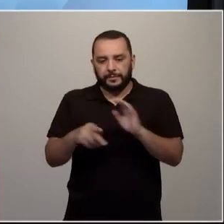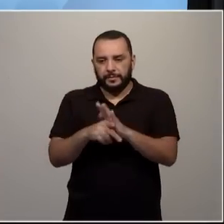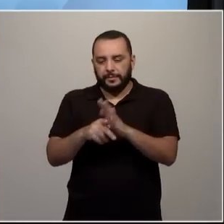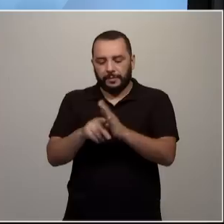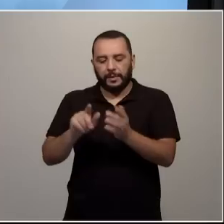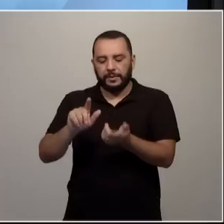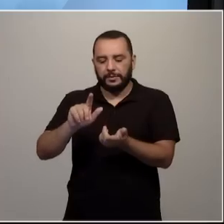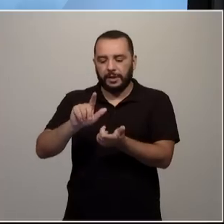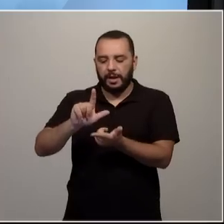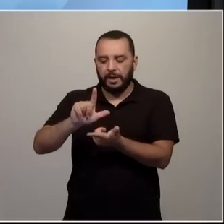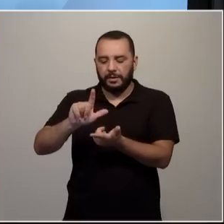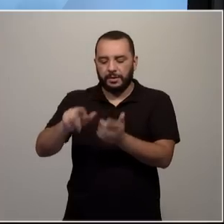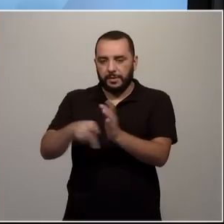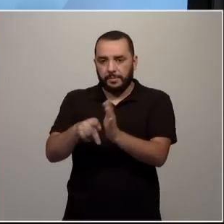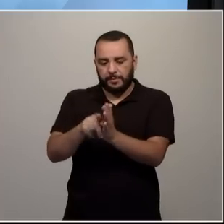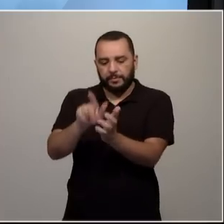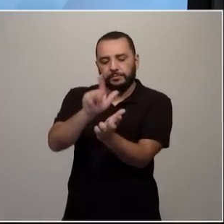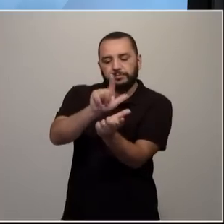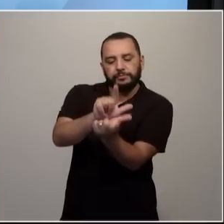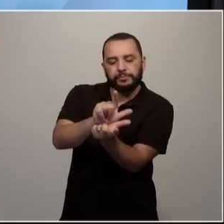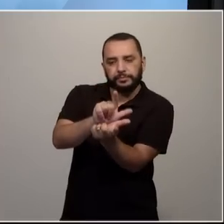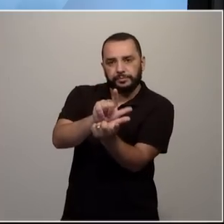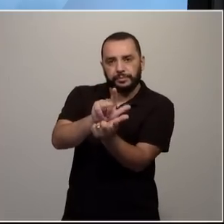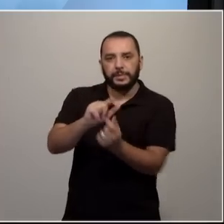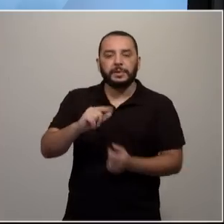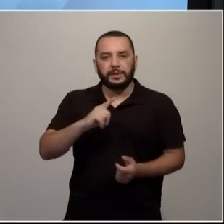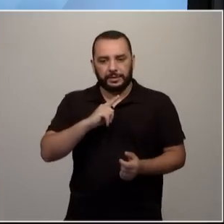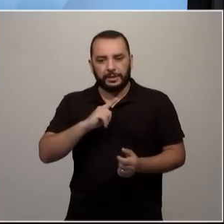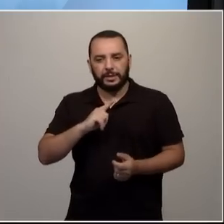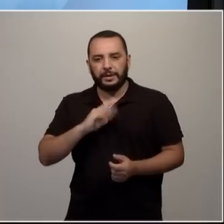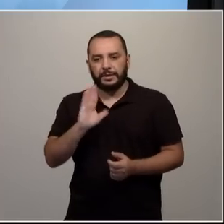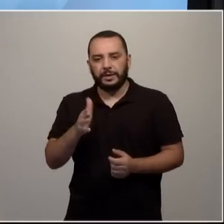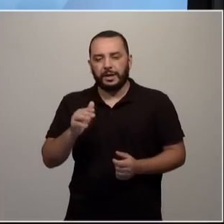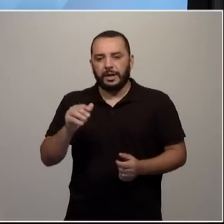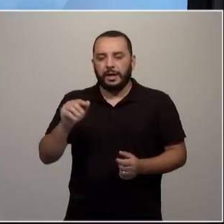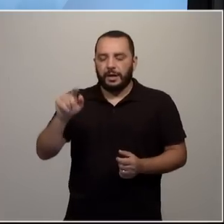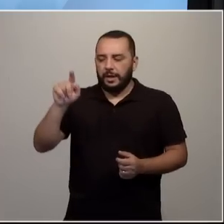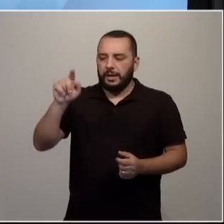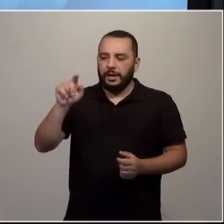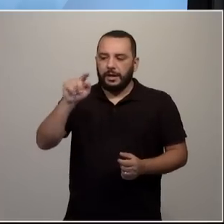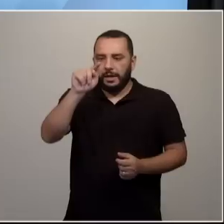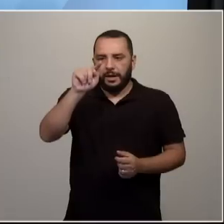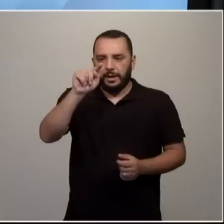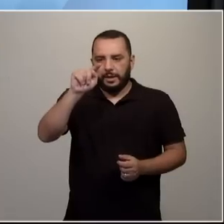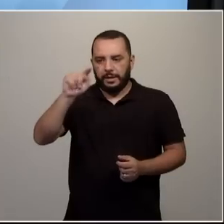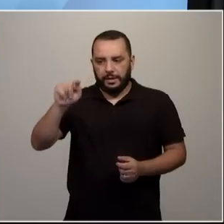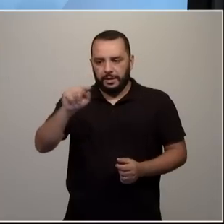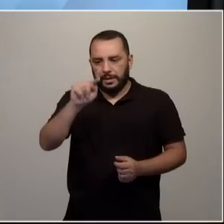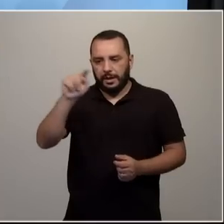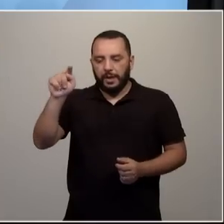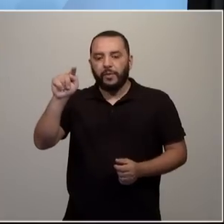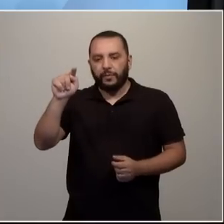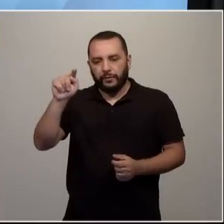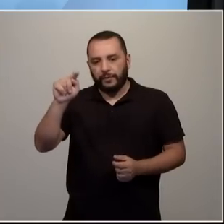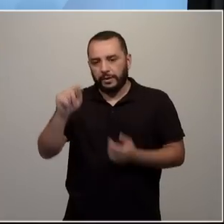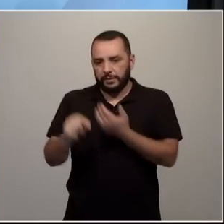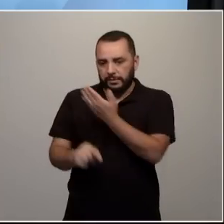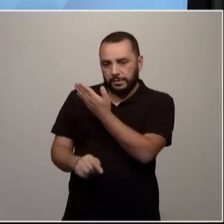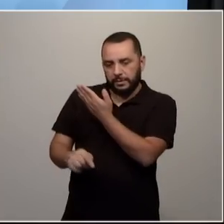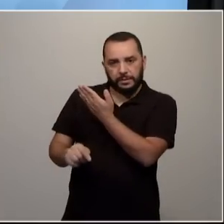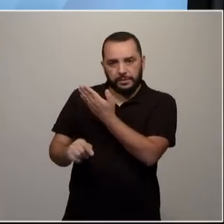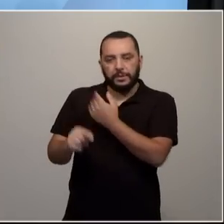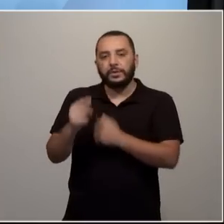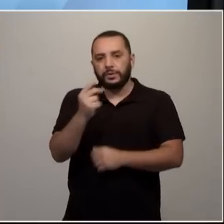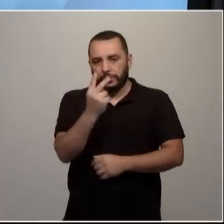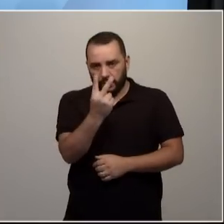dou um terceiro vetor, que eu ponho aqui alfa, 2, qualquer coisa, 0. Observe, dei 3 vetores, agora eu